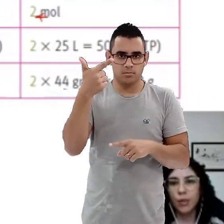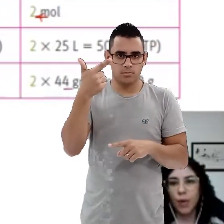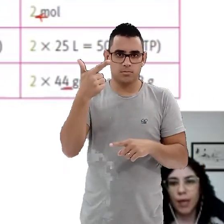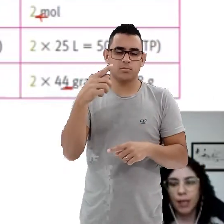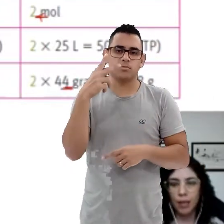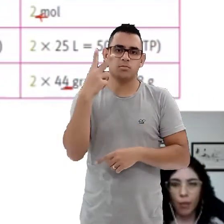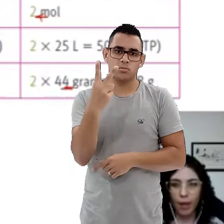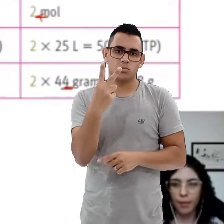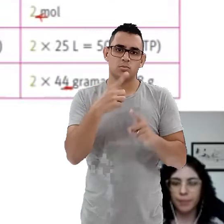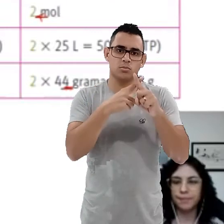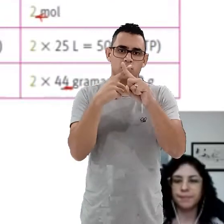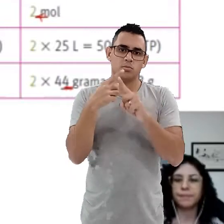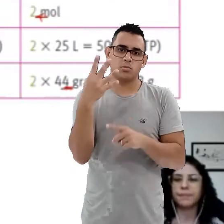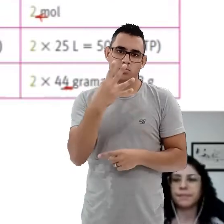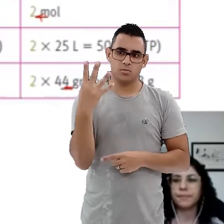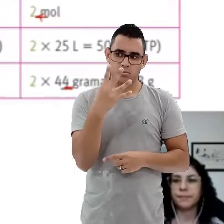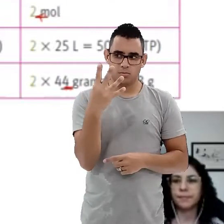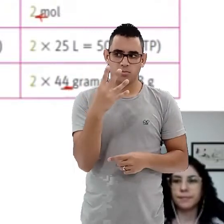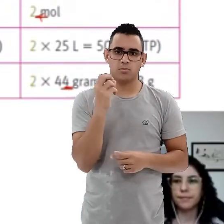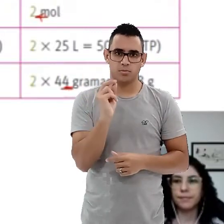vezes 44.